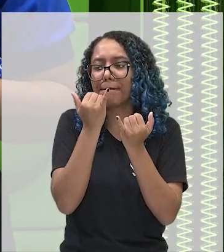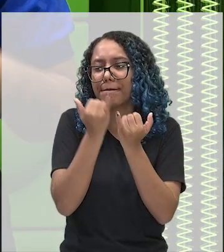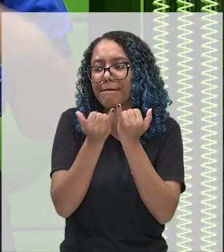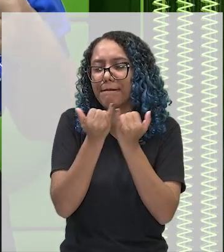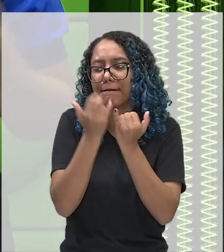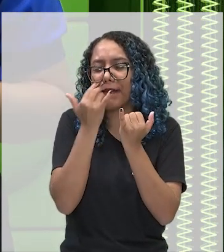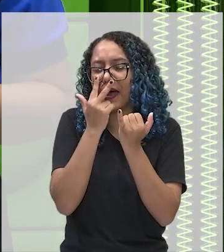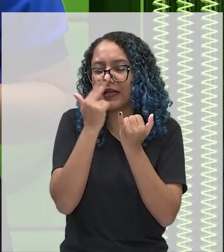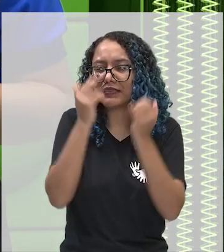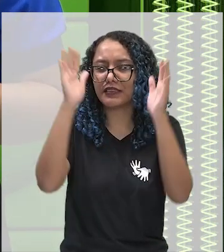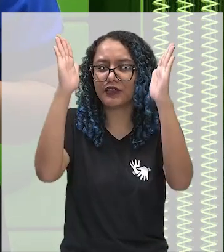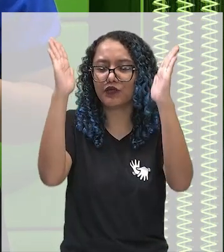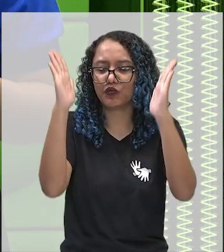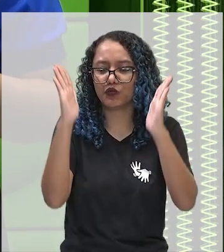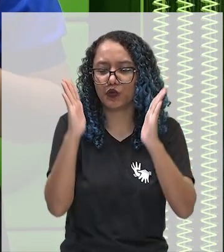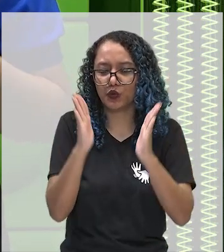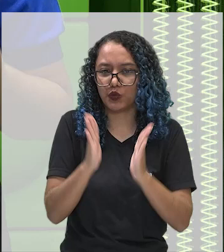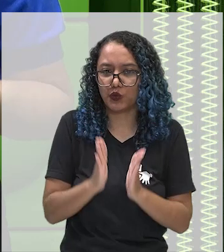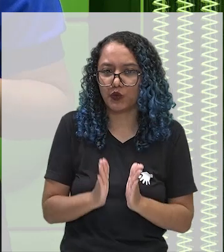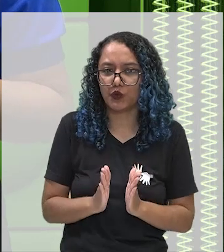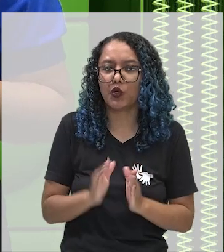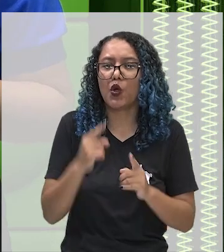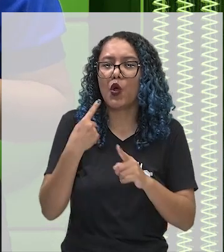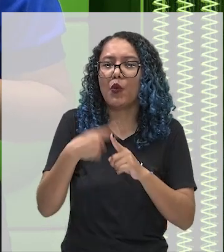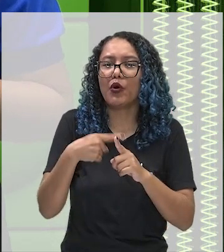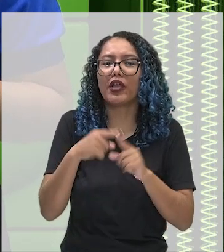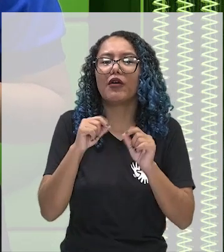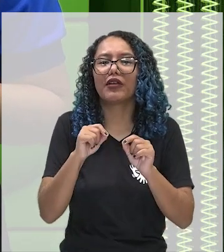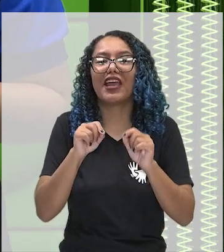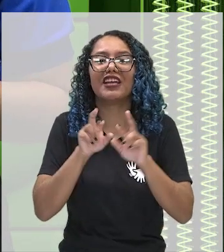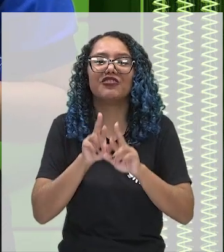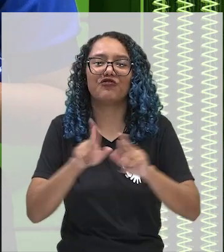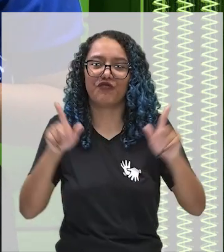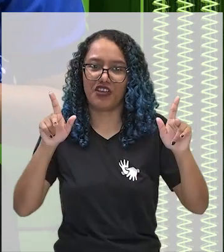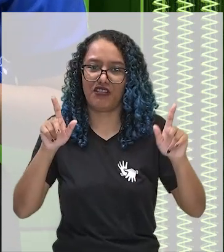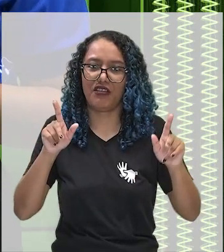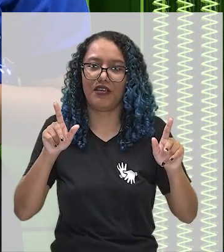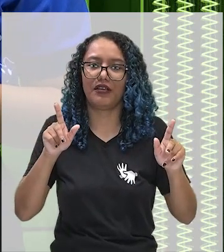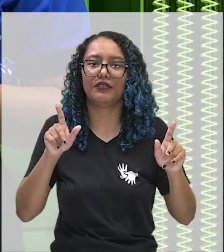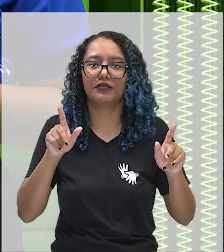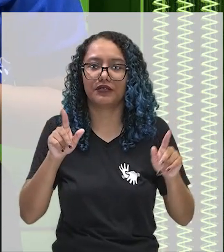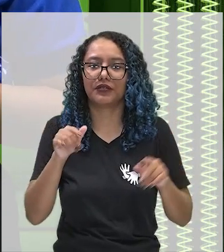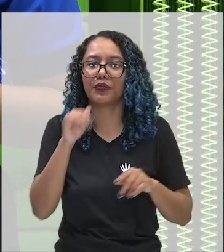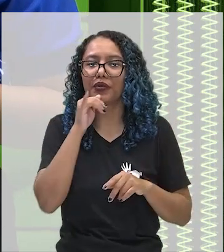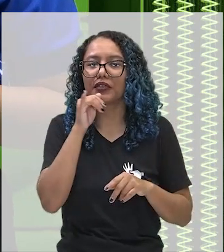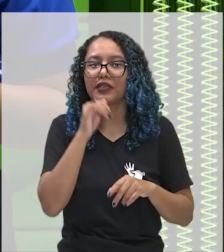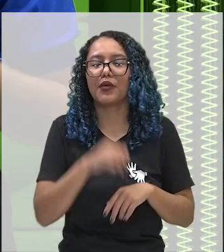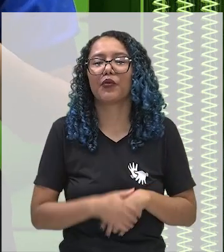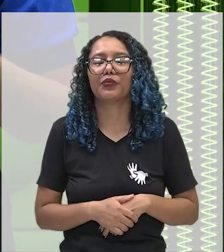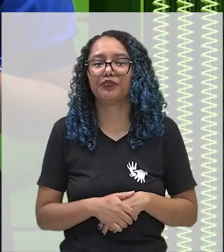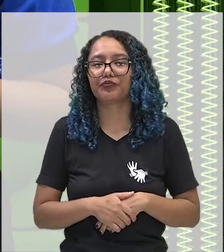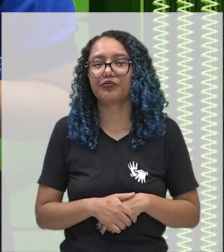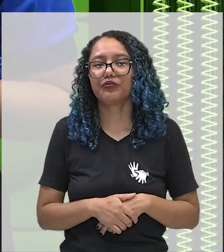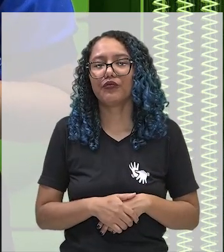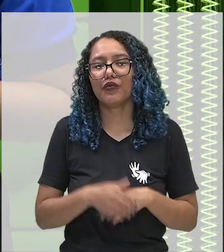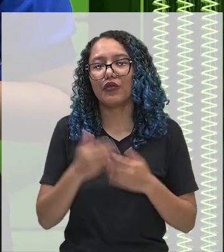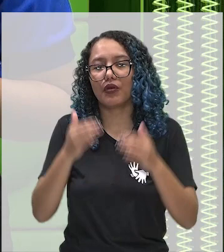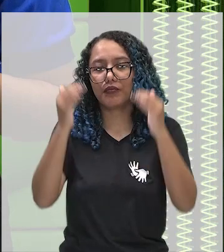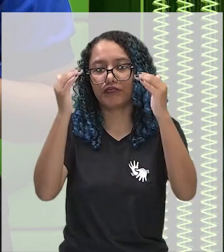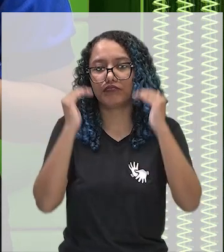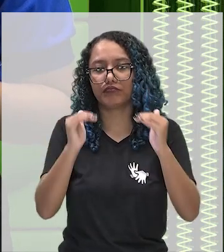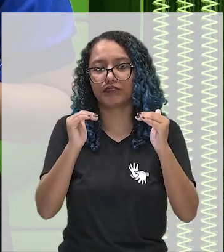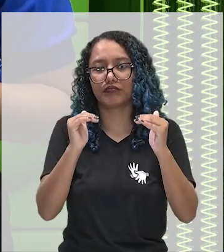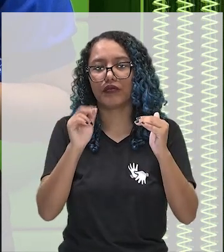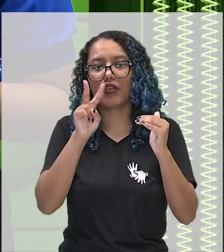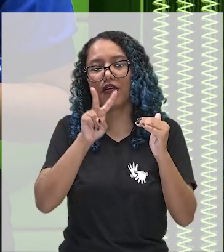esses laços, né, de parentesco, porque eles vão ficando diferentes entre si. Então, quando a gente vê aqui no subfilo, a gente tem o